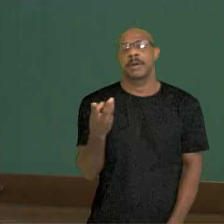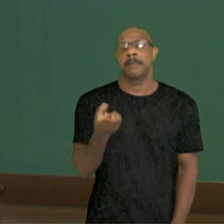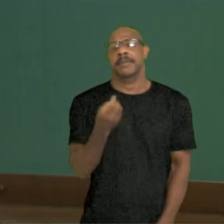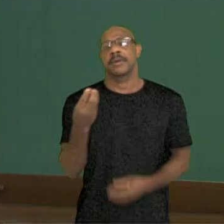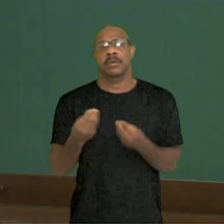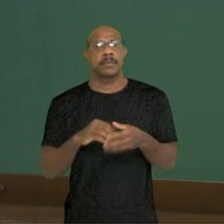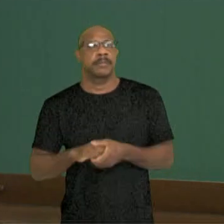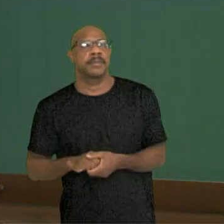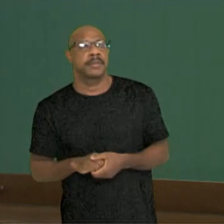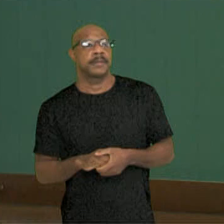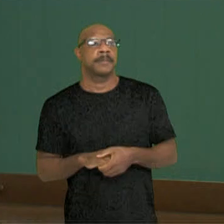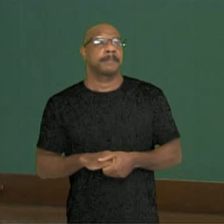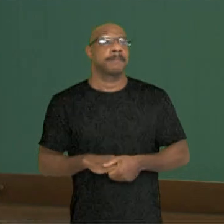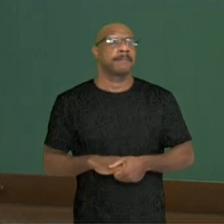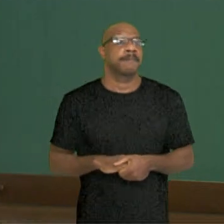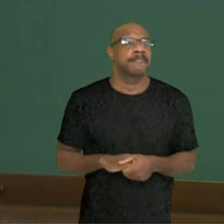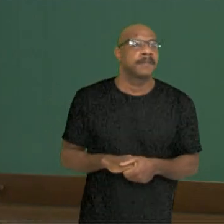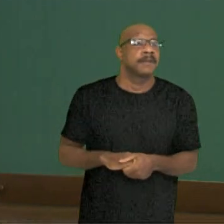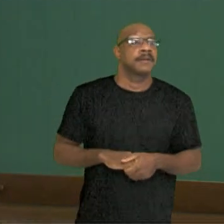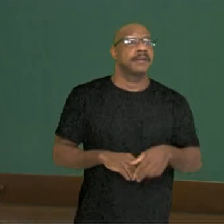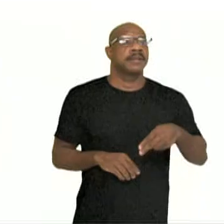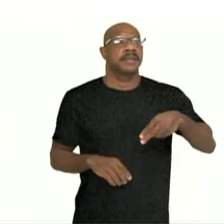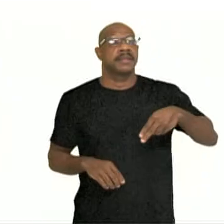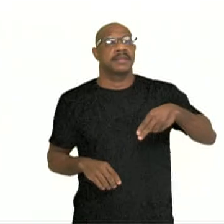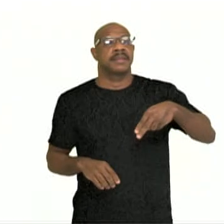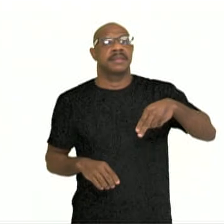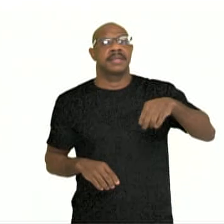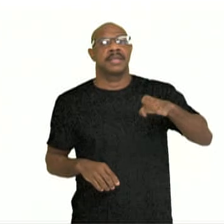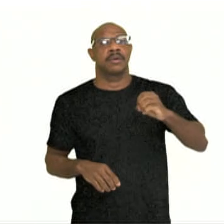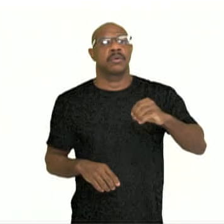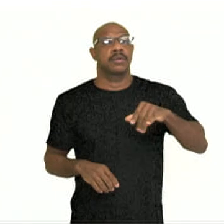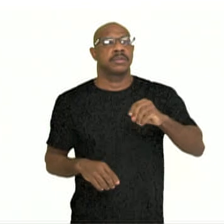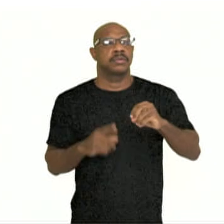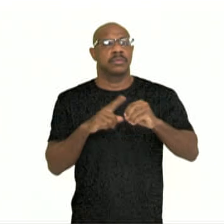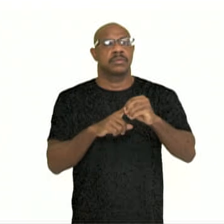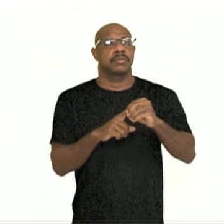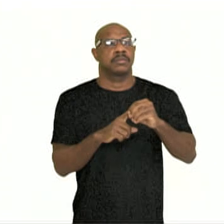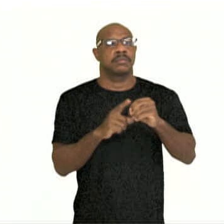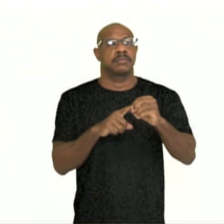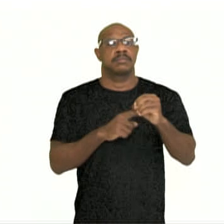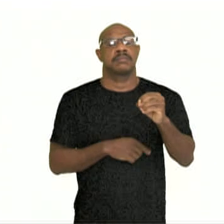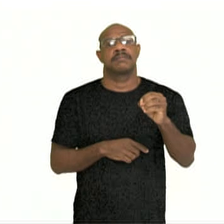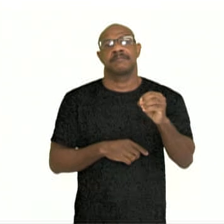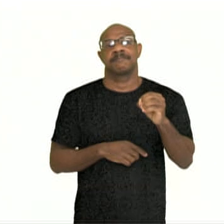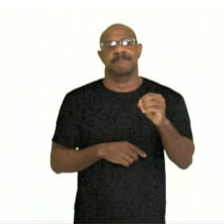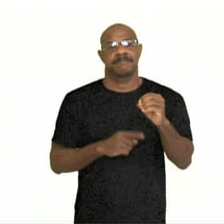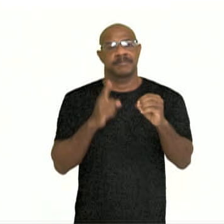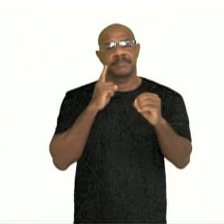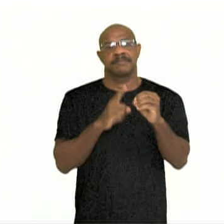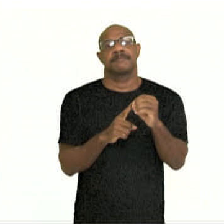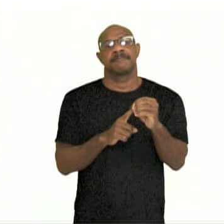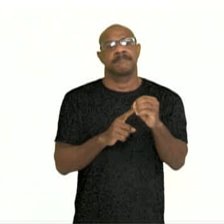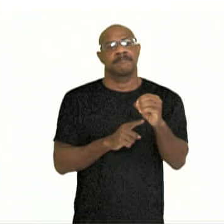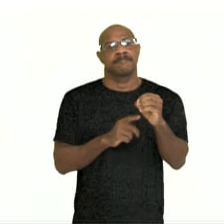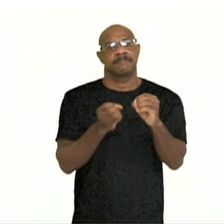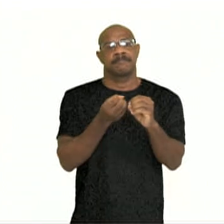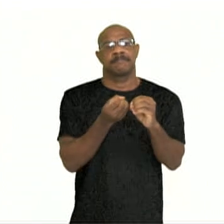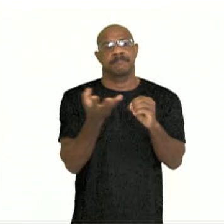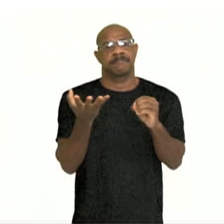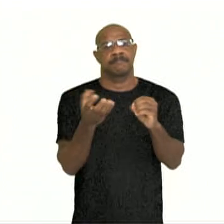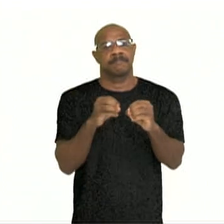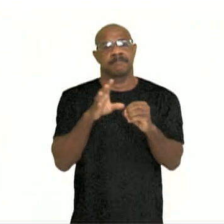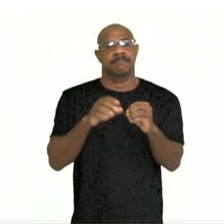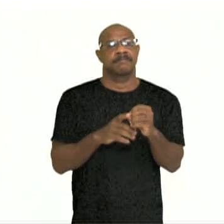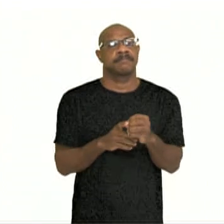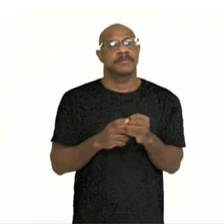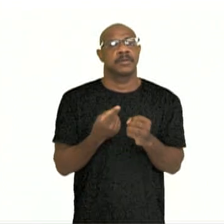denominado neônio. Veja a distribuição eletrônica dele. A distribuição eletrônica dele mediante o diagrama de Linus-Pauling.